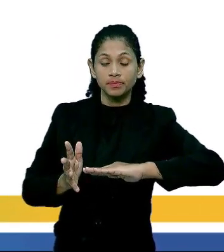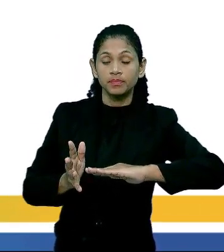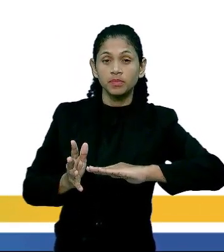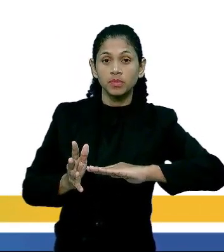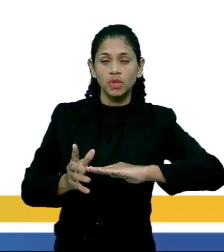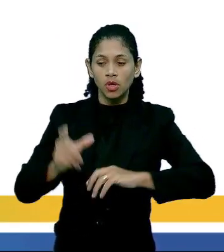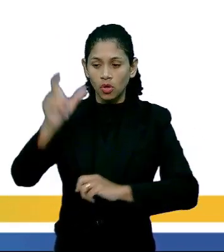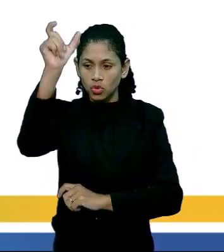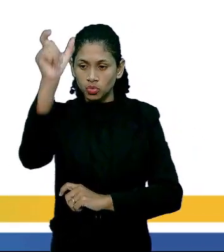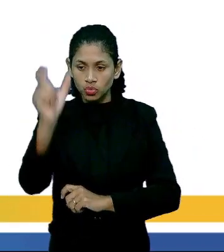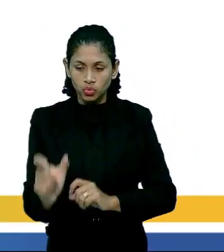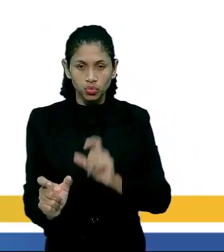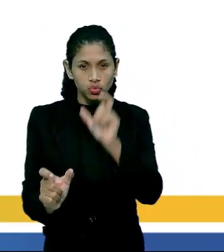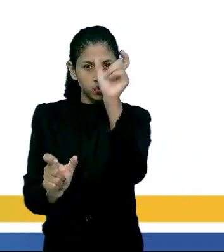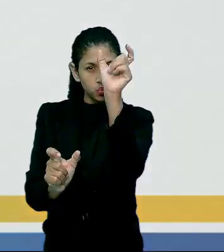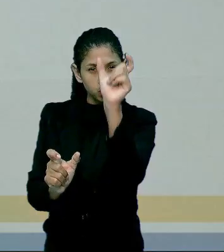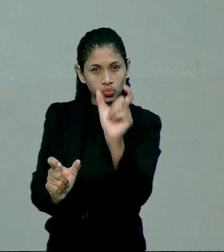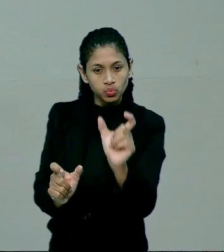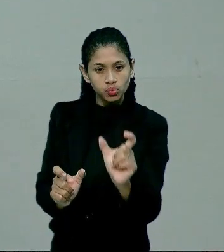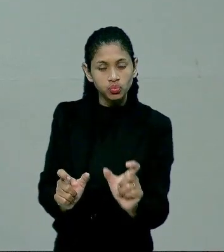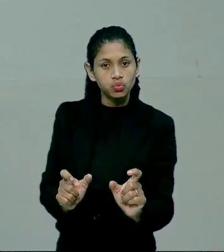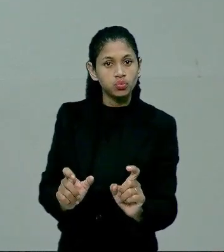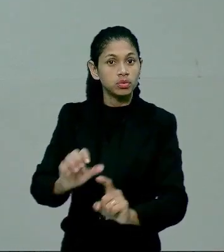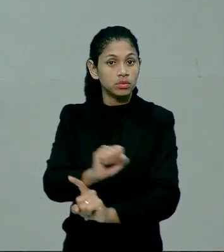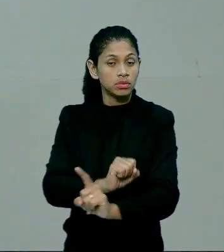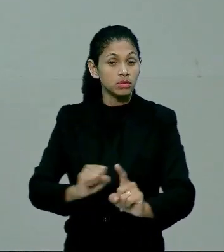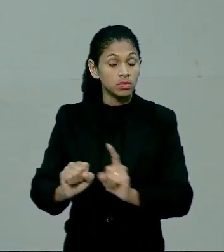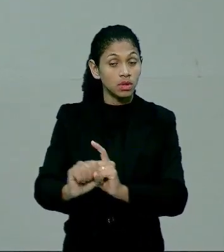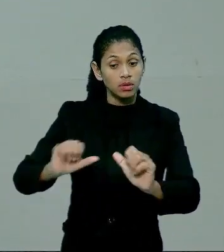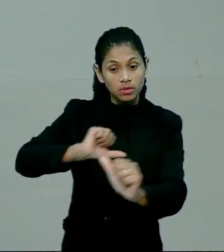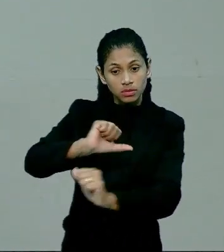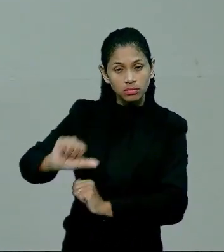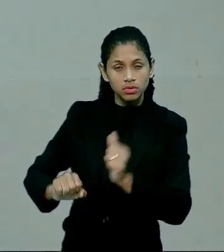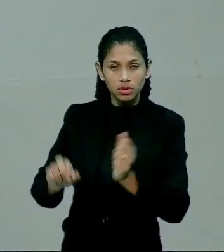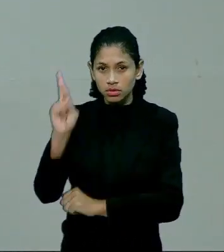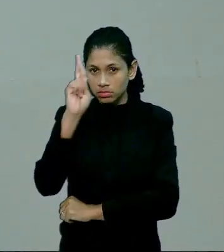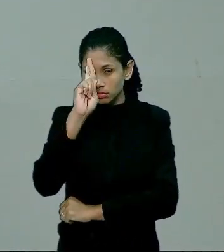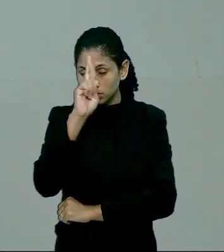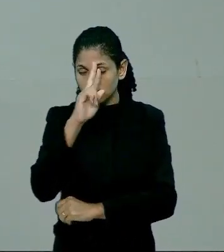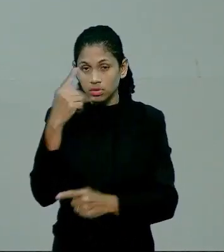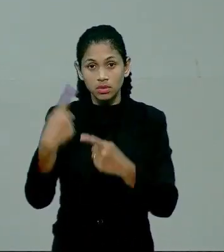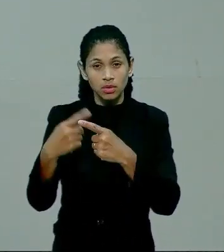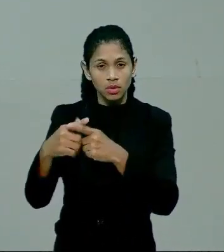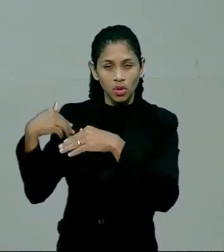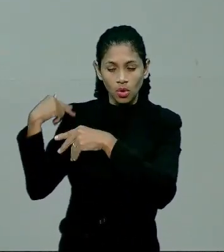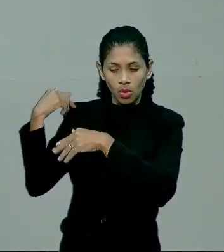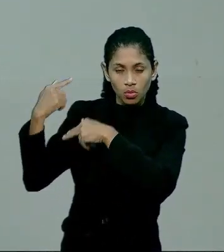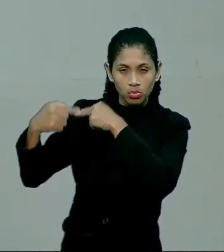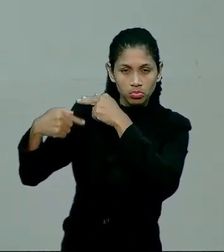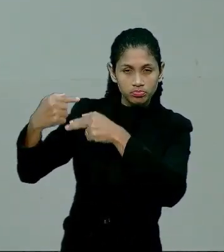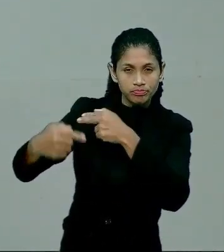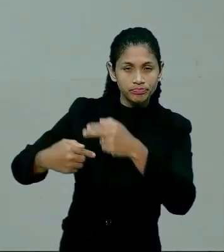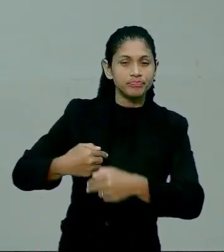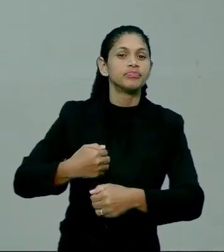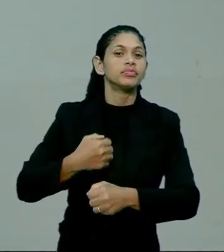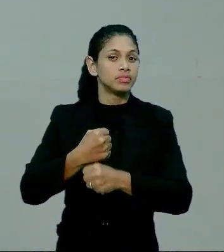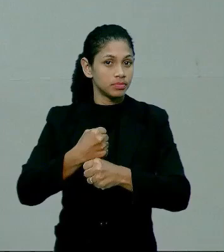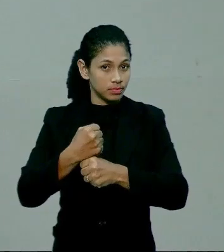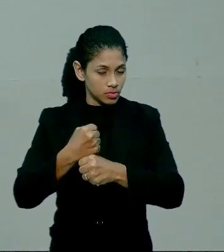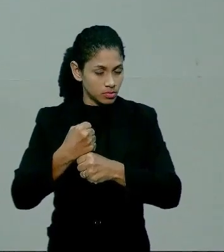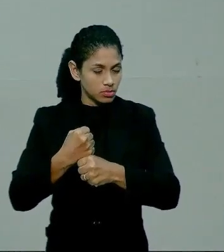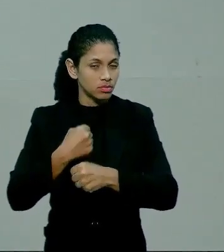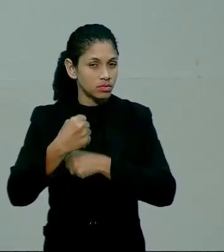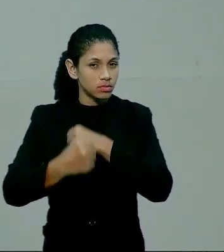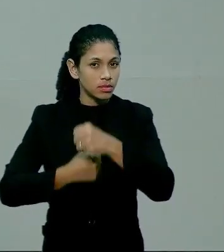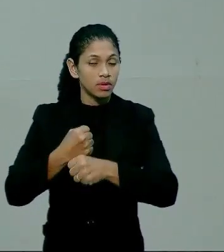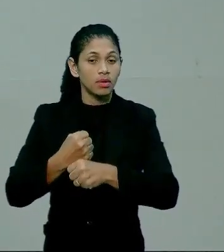é o perfil social e a alteração histórica, porque ao longo dos anos o perfil e o padrão foi se